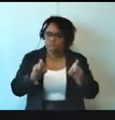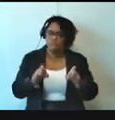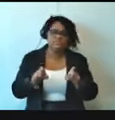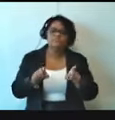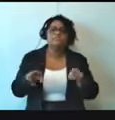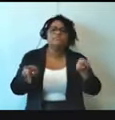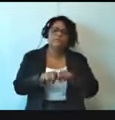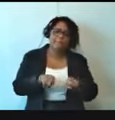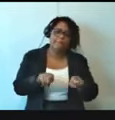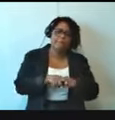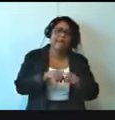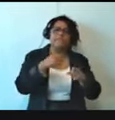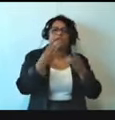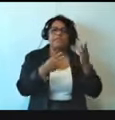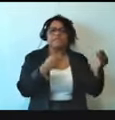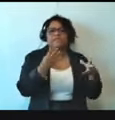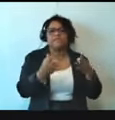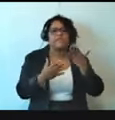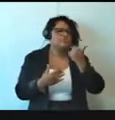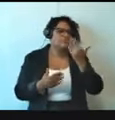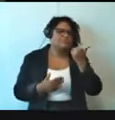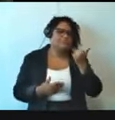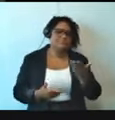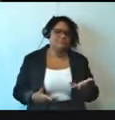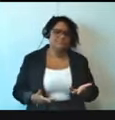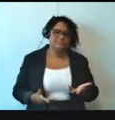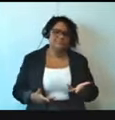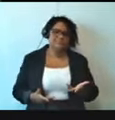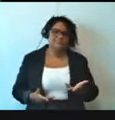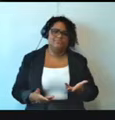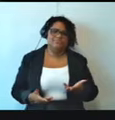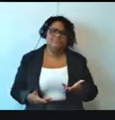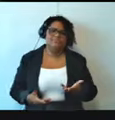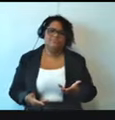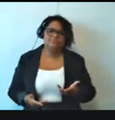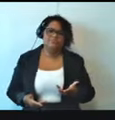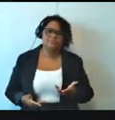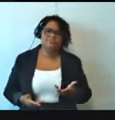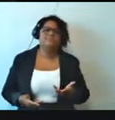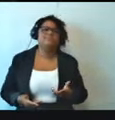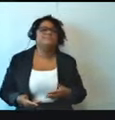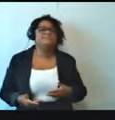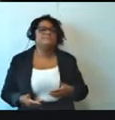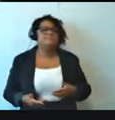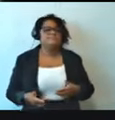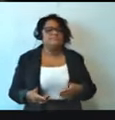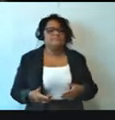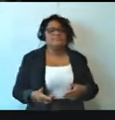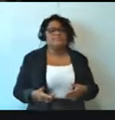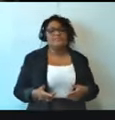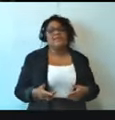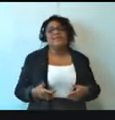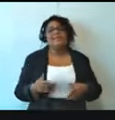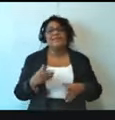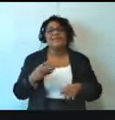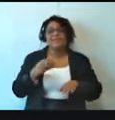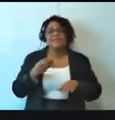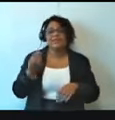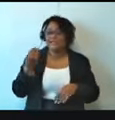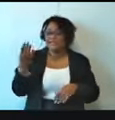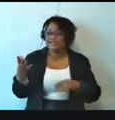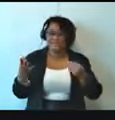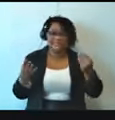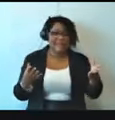expressa, que ela exige, pela baixa escala, ela não pode ser entregue por caminhão,